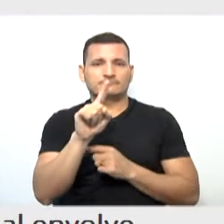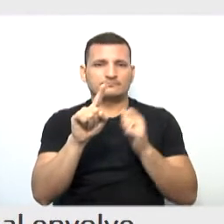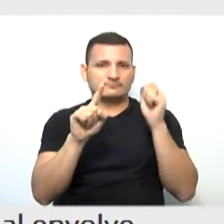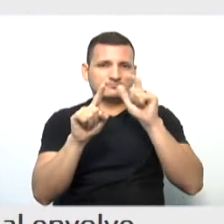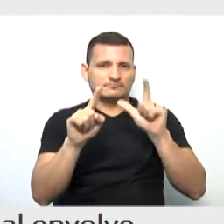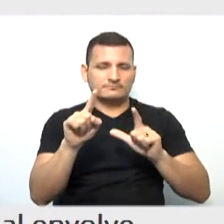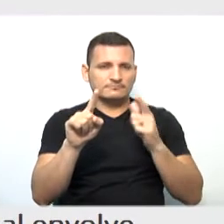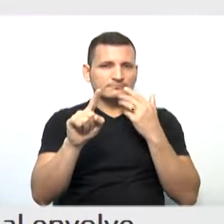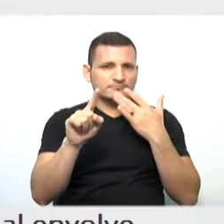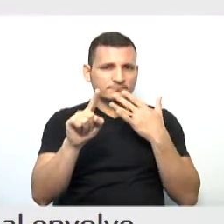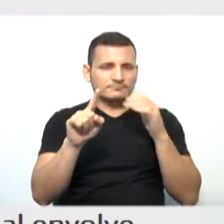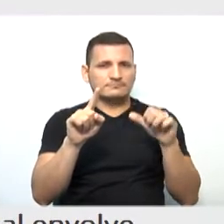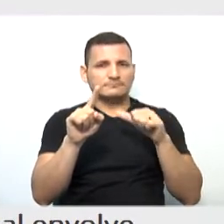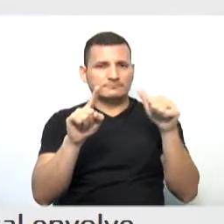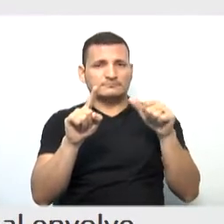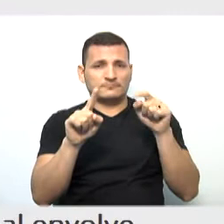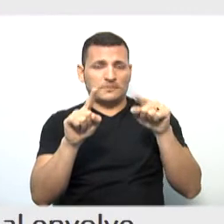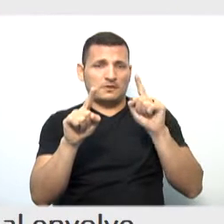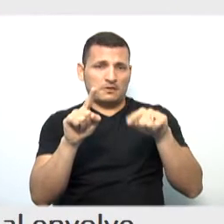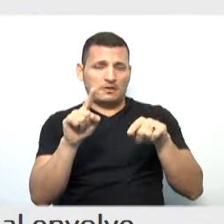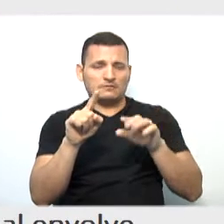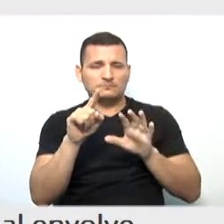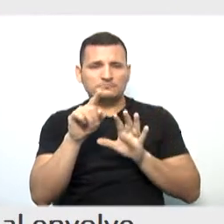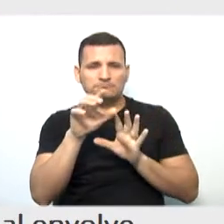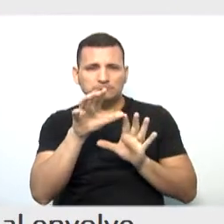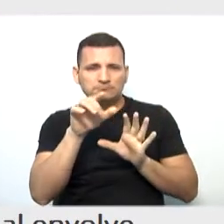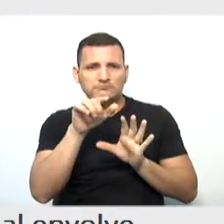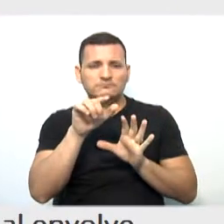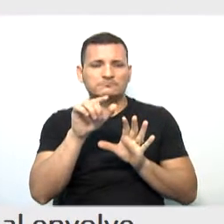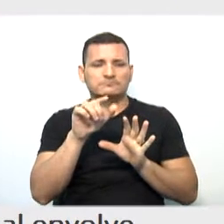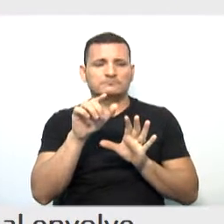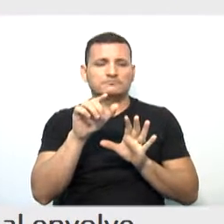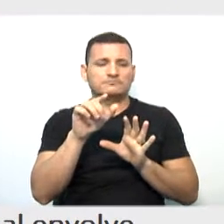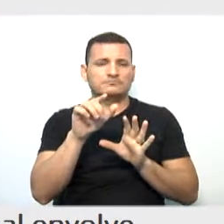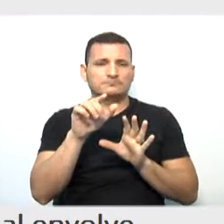azul. Isso é um comportamento da